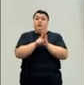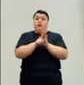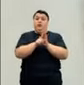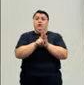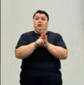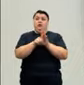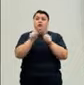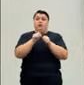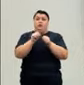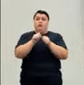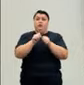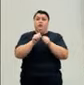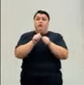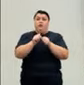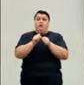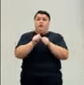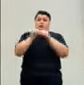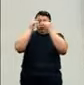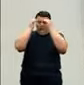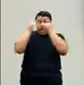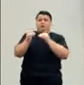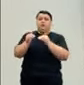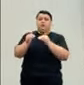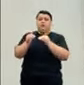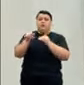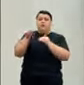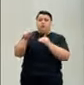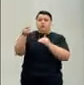ali o corpo, né, ter respeito por esse corpo, né?